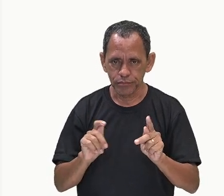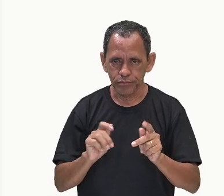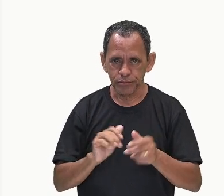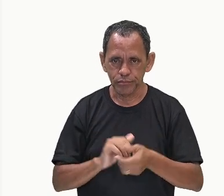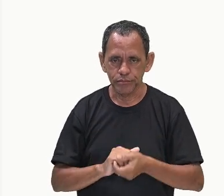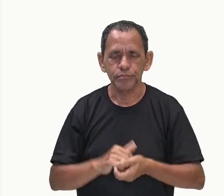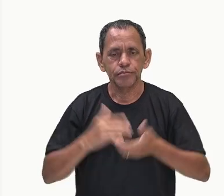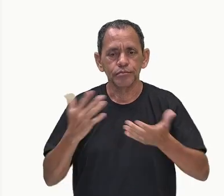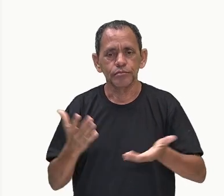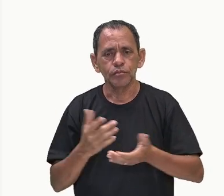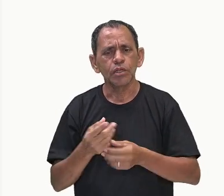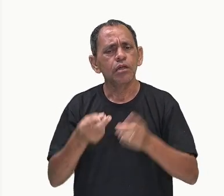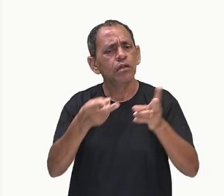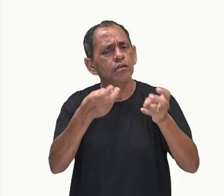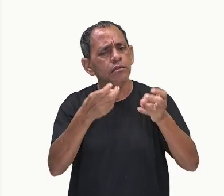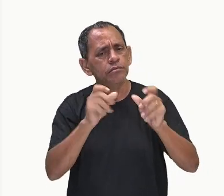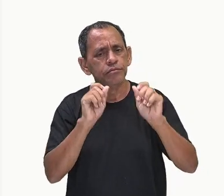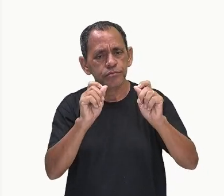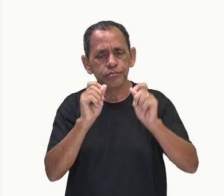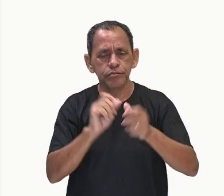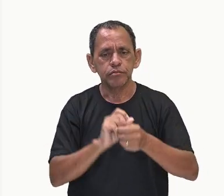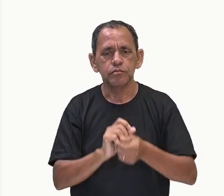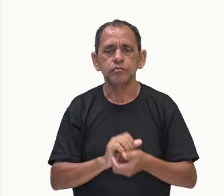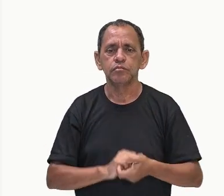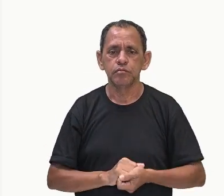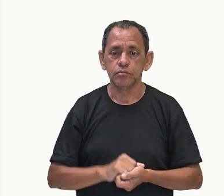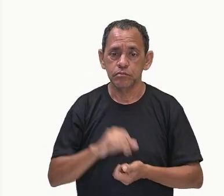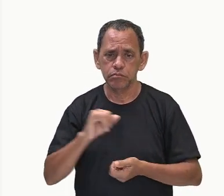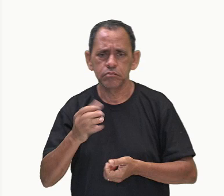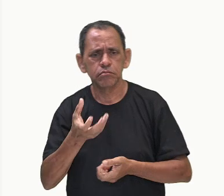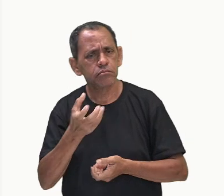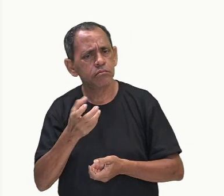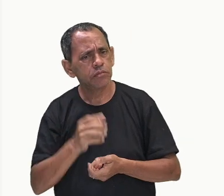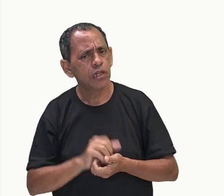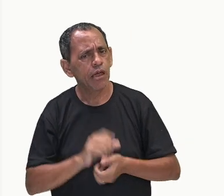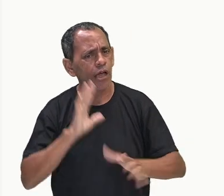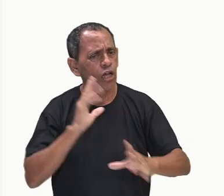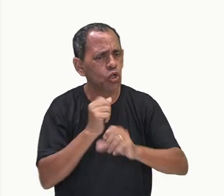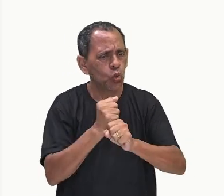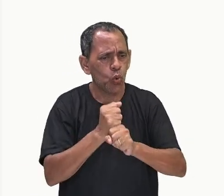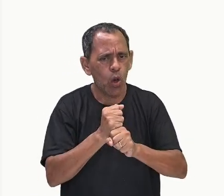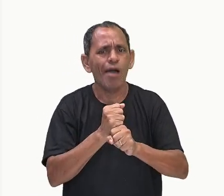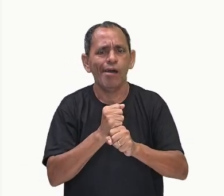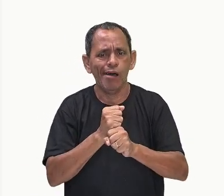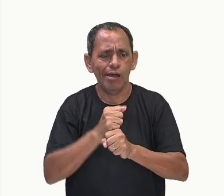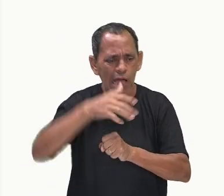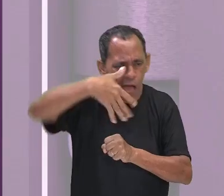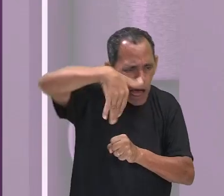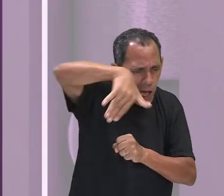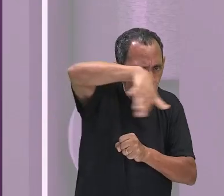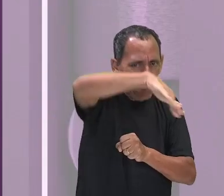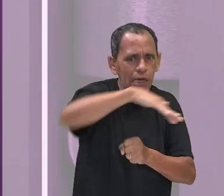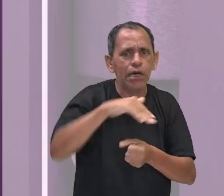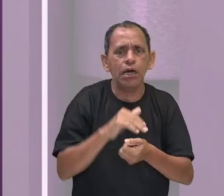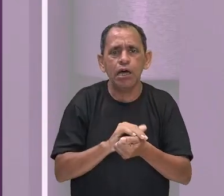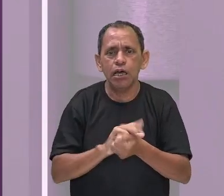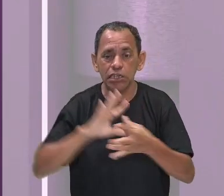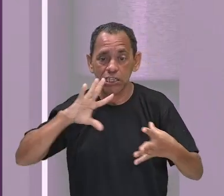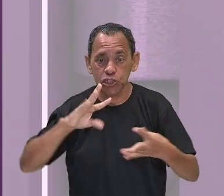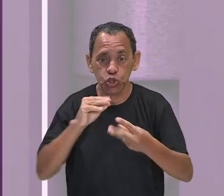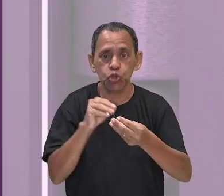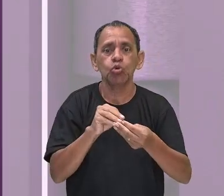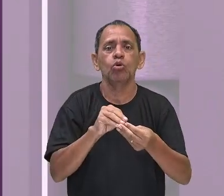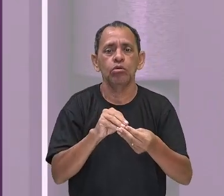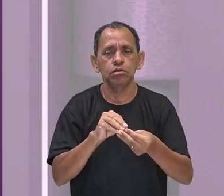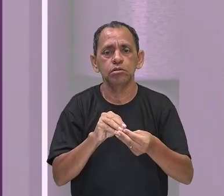Então, olha só. Para a gente calcular a área total desse cilindro, a gente tem